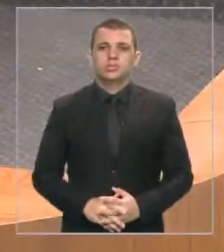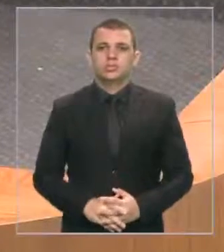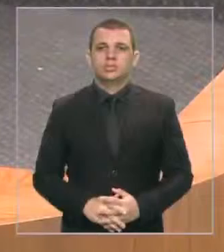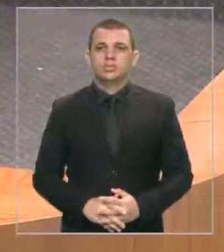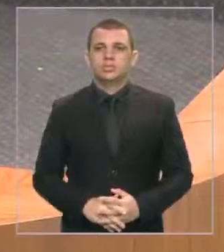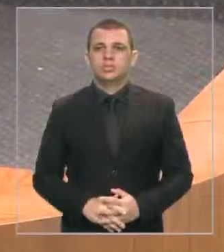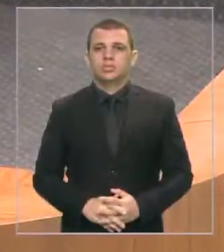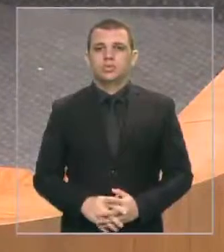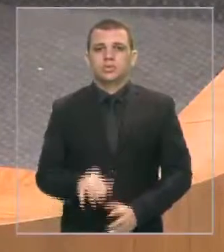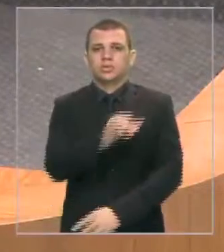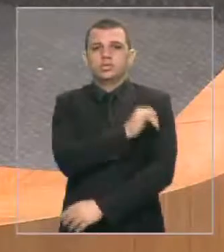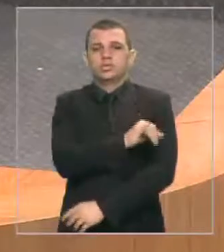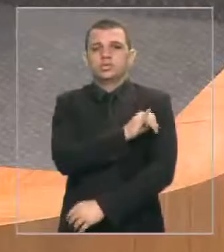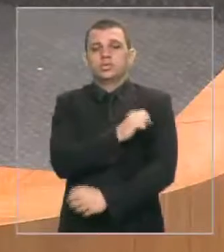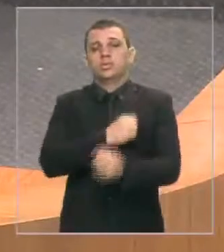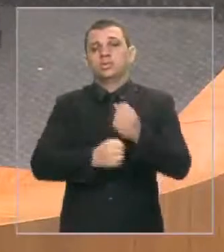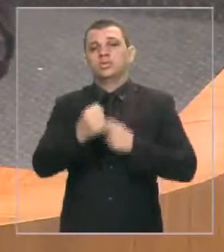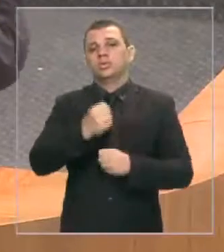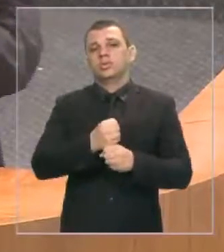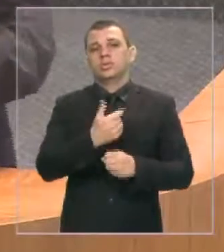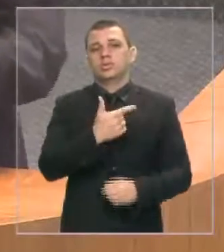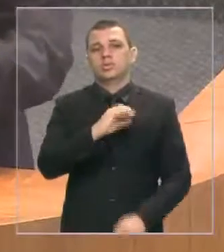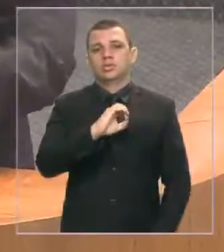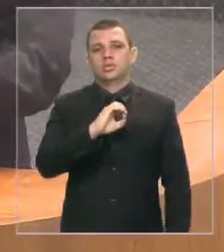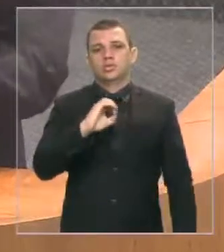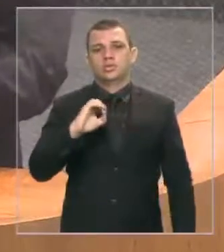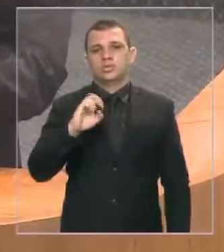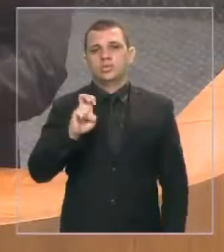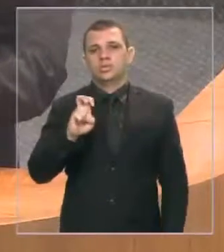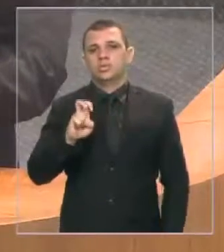Rio de Janeiro, 2005.